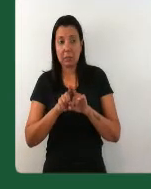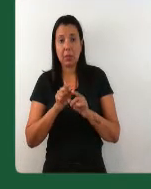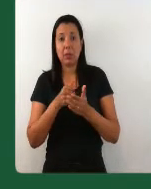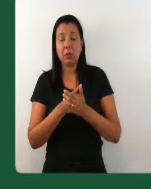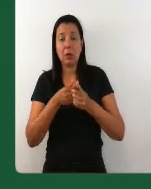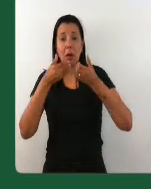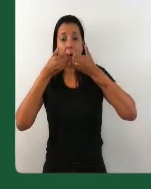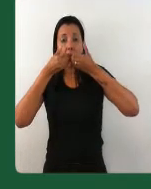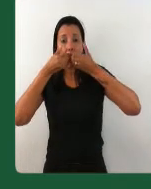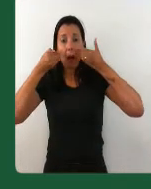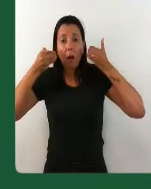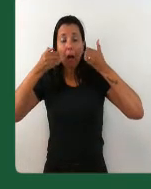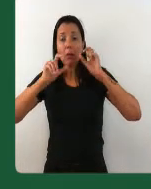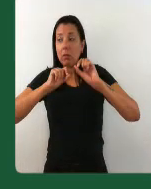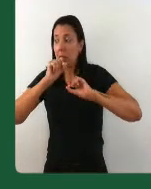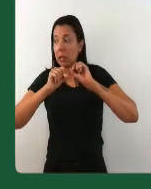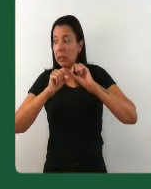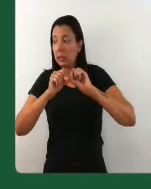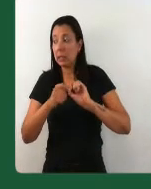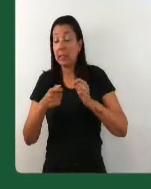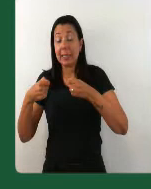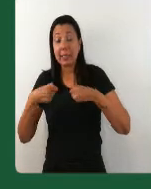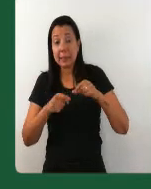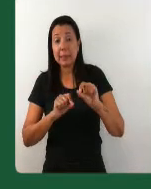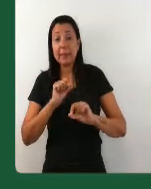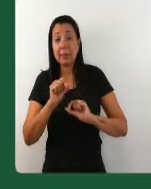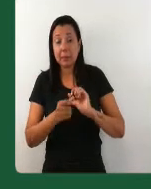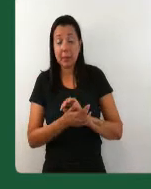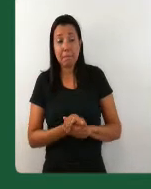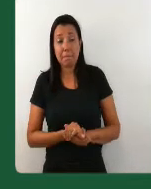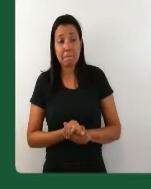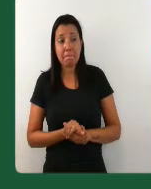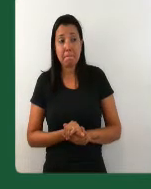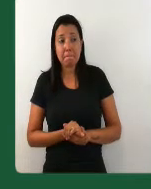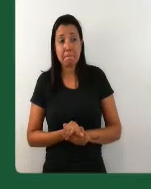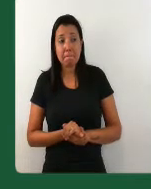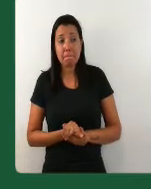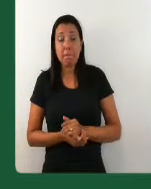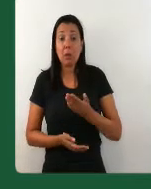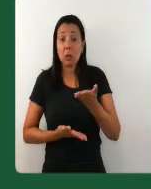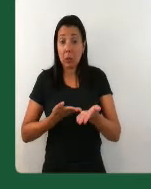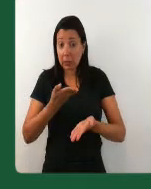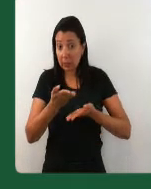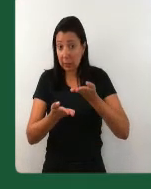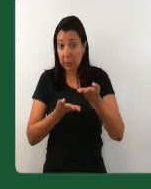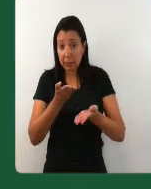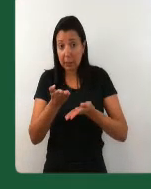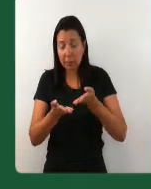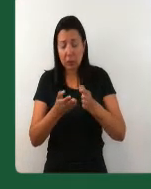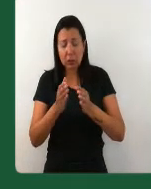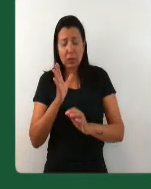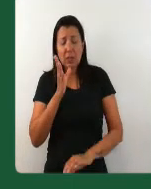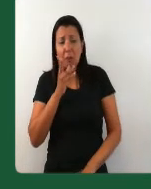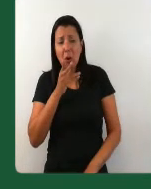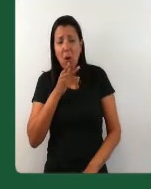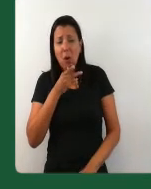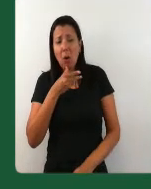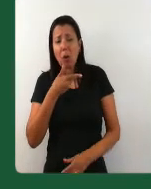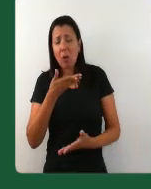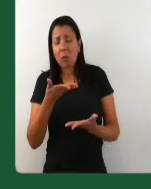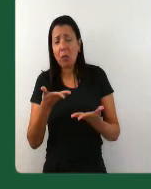lábio-palatina, eles necessitam de o tratamento, ele é longo. Por